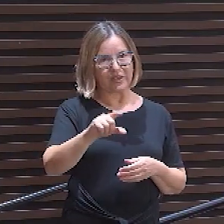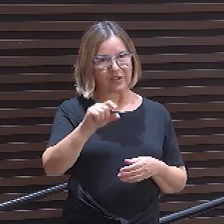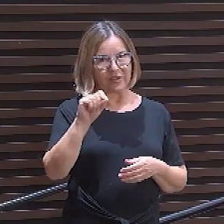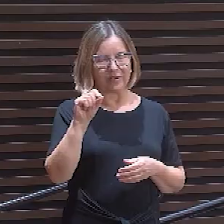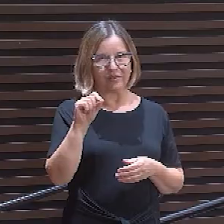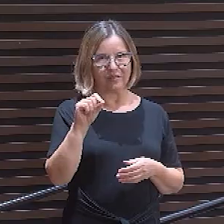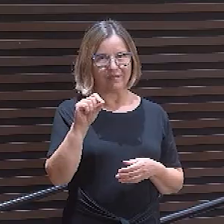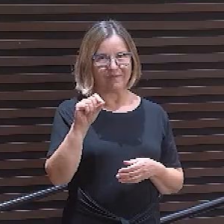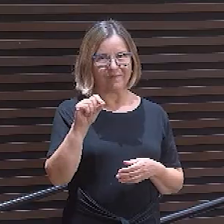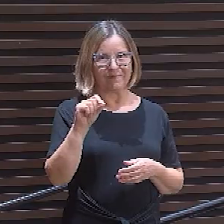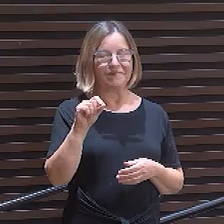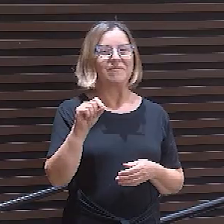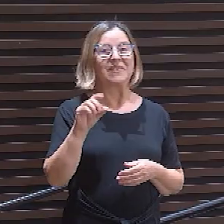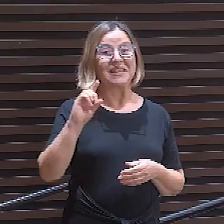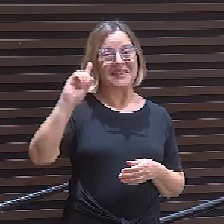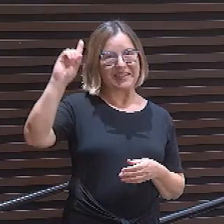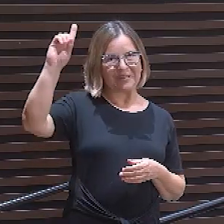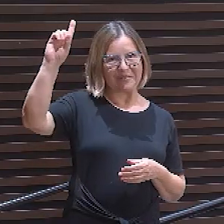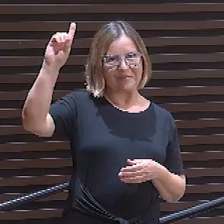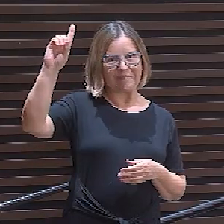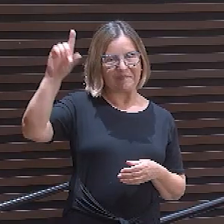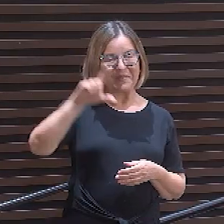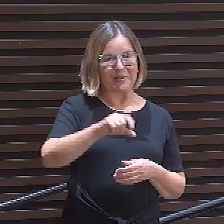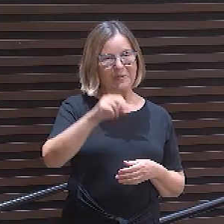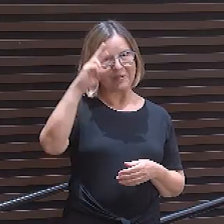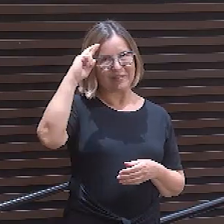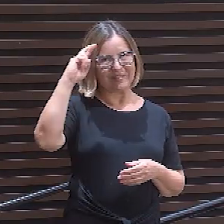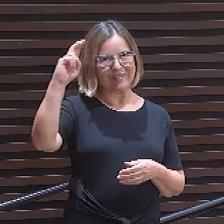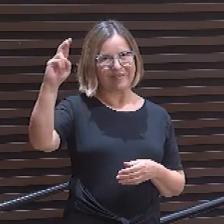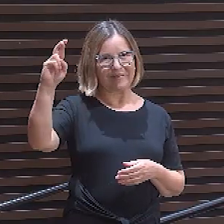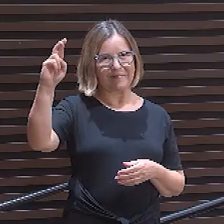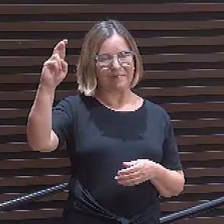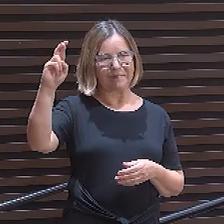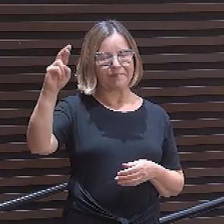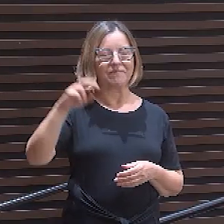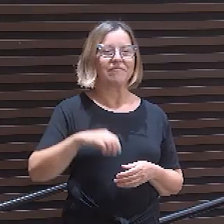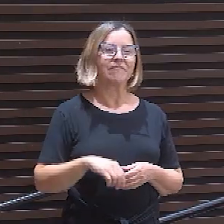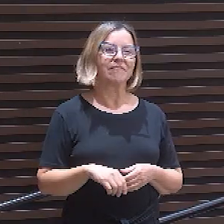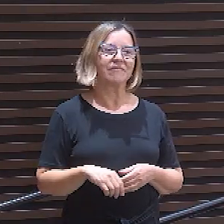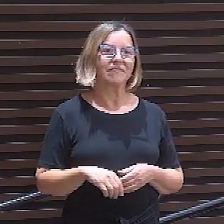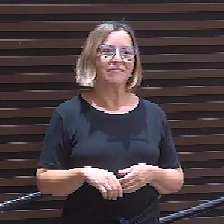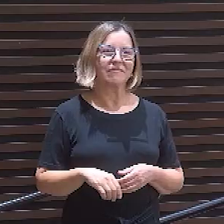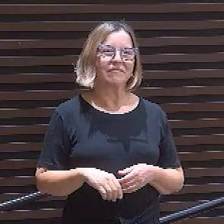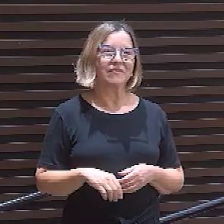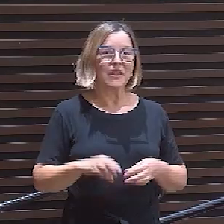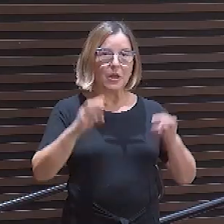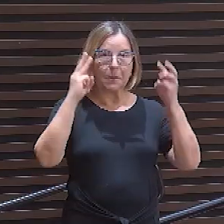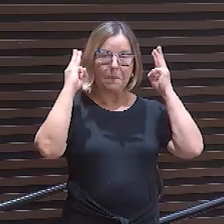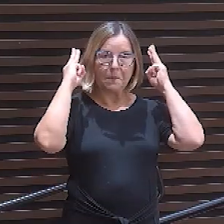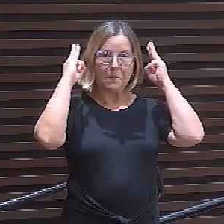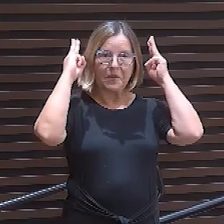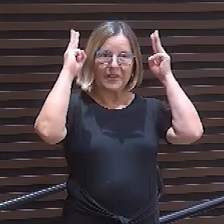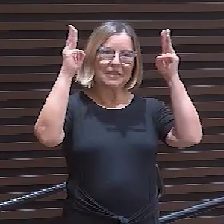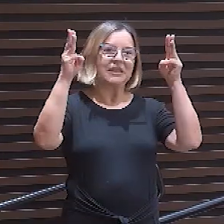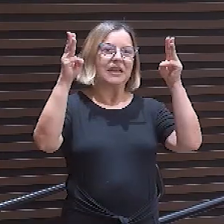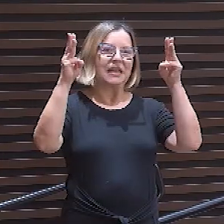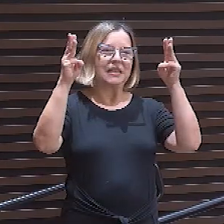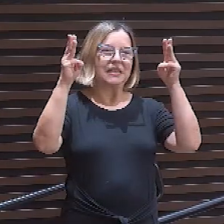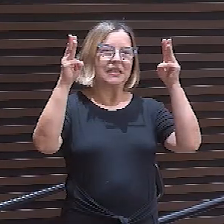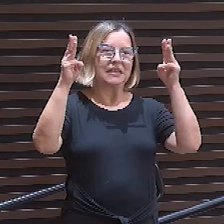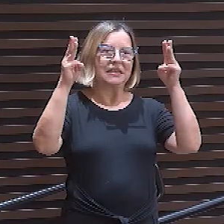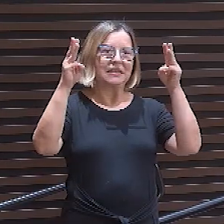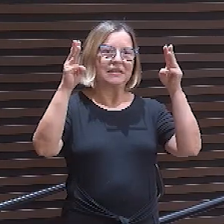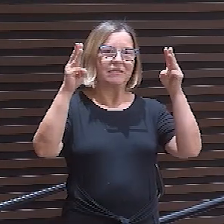Yahvé, ele escolhe o Senhor. Moisés tinha uma escolha: viver no palácio